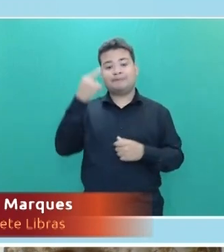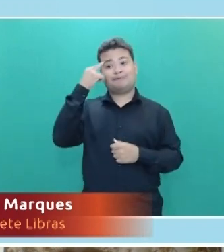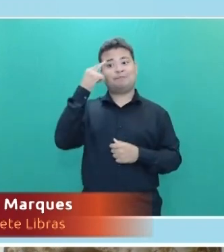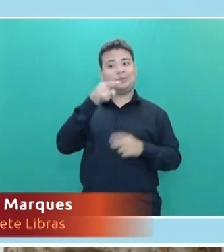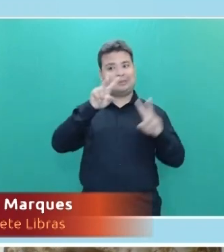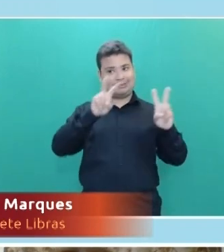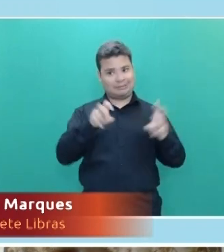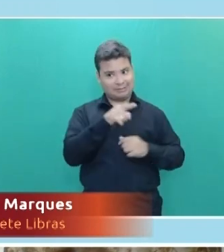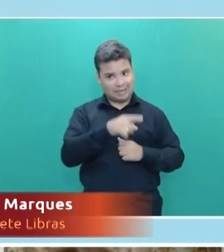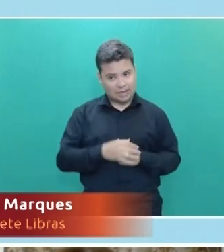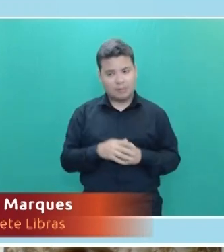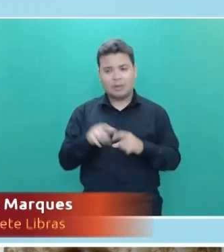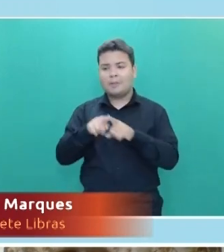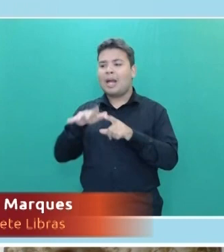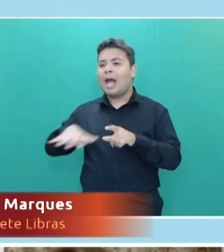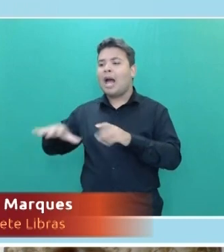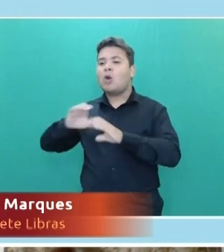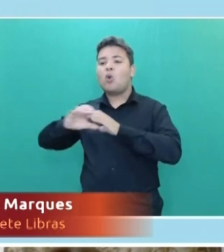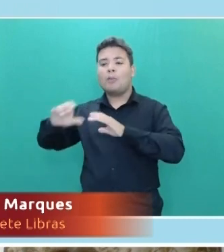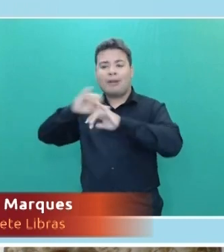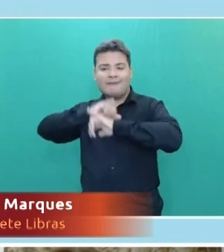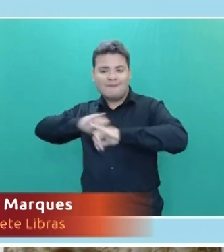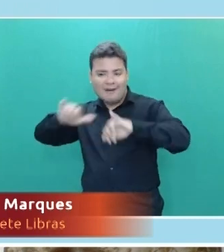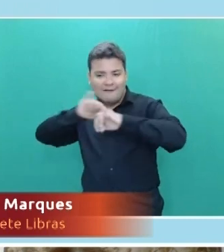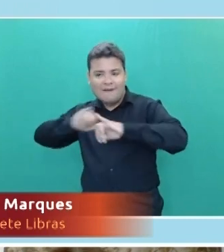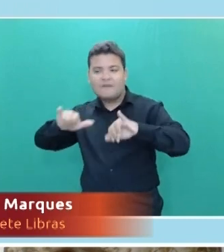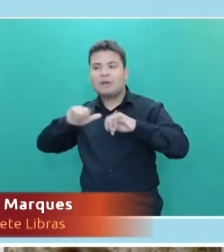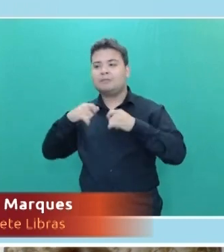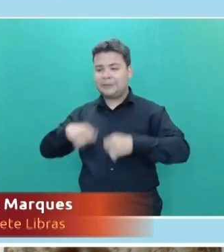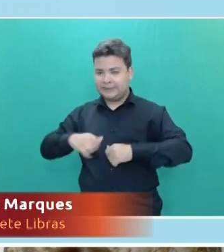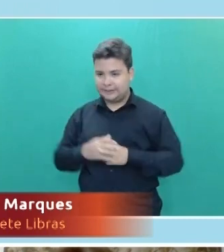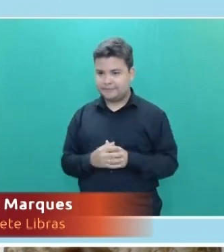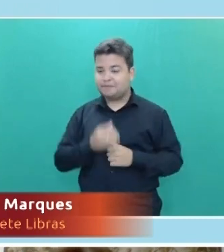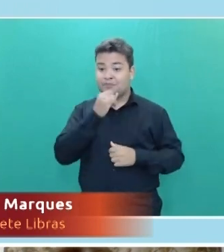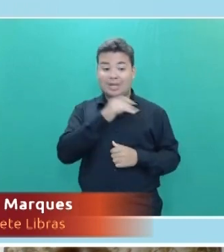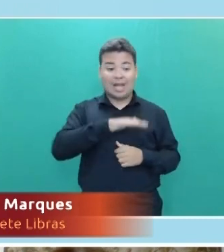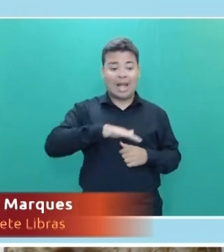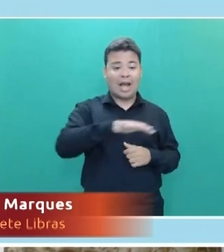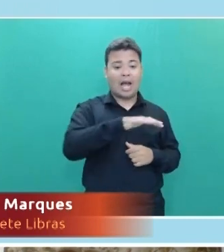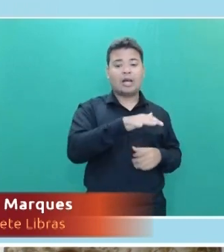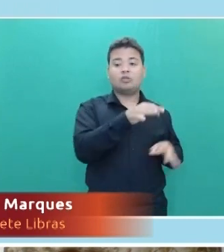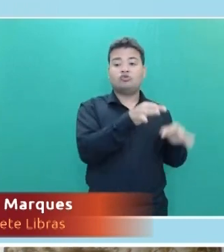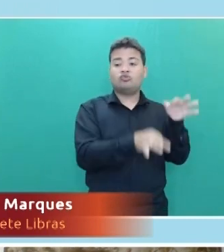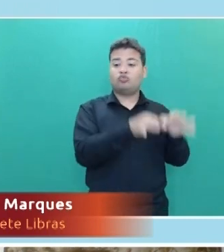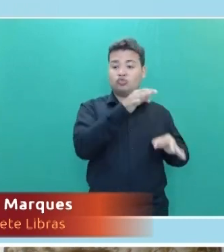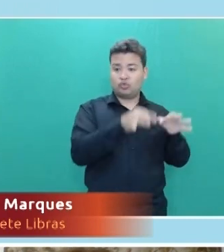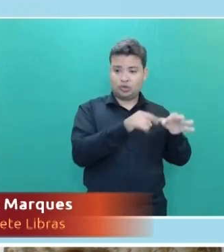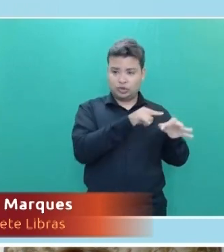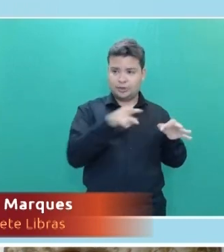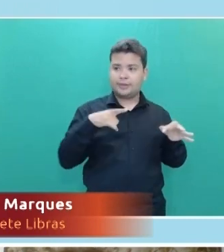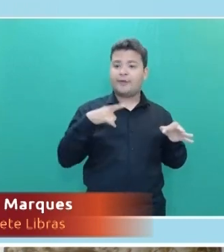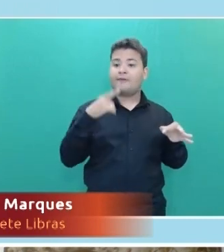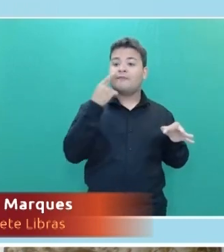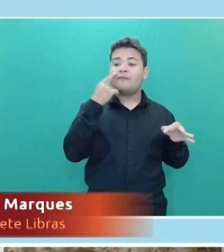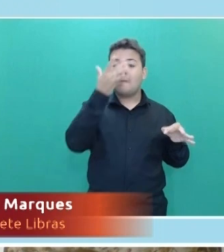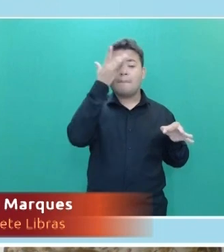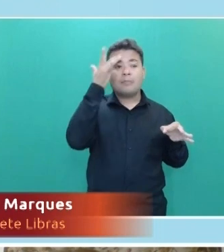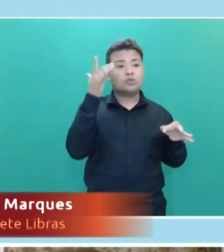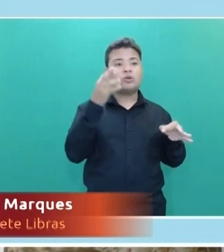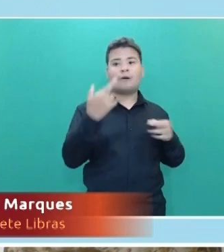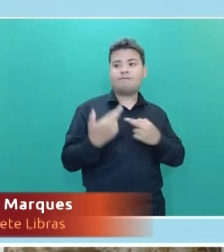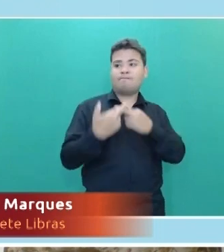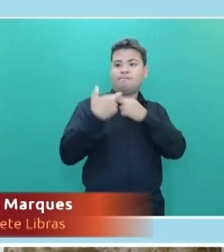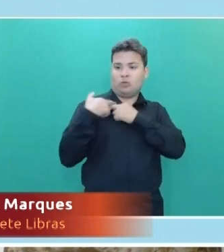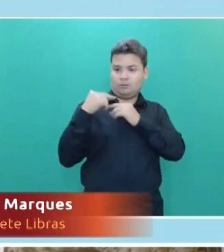como fazer isso. Justiça tem que envolver as pessoas competentes que nos representam para pensar isso da melhor